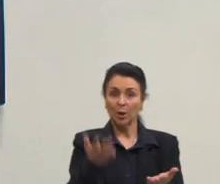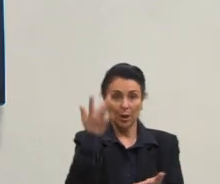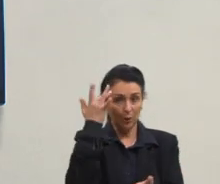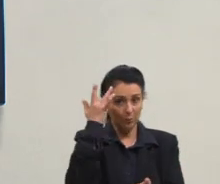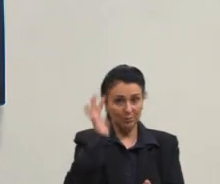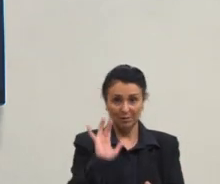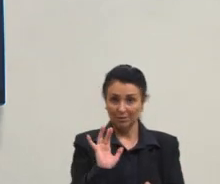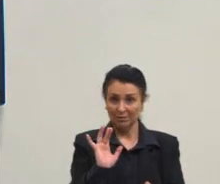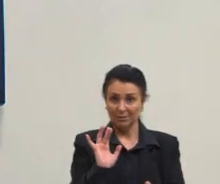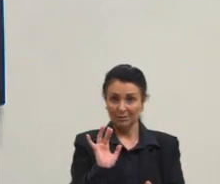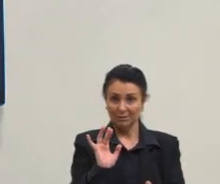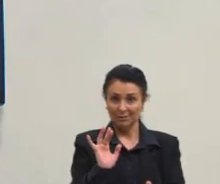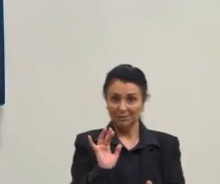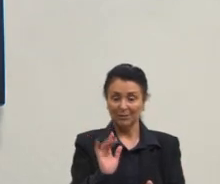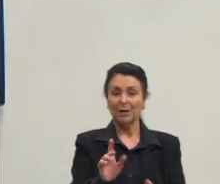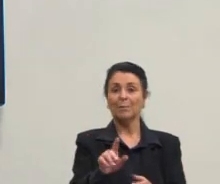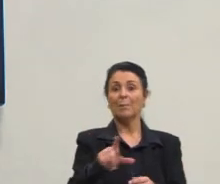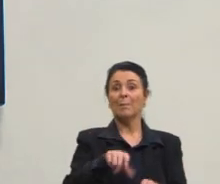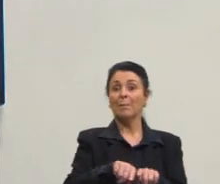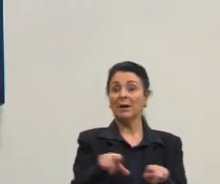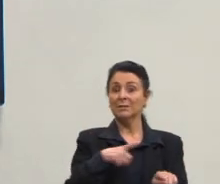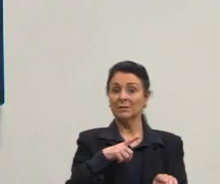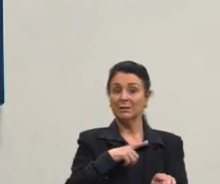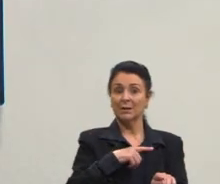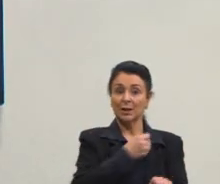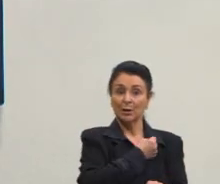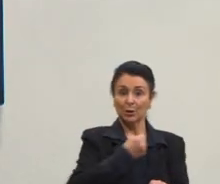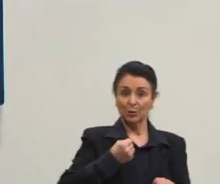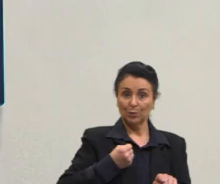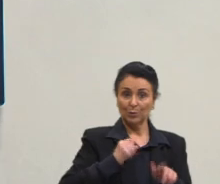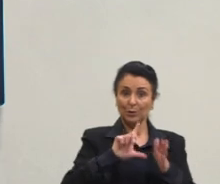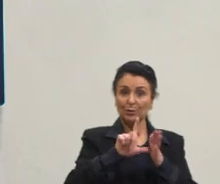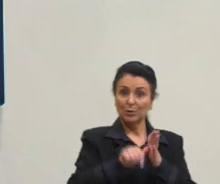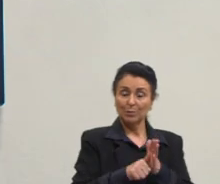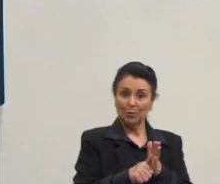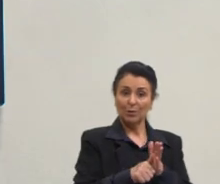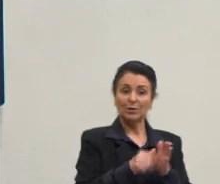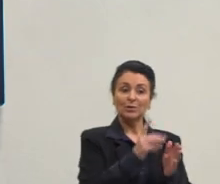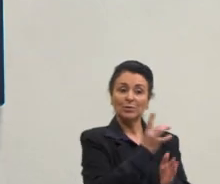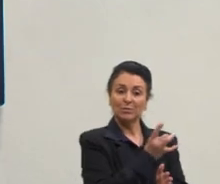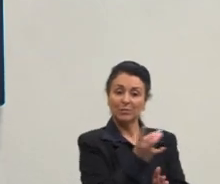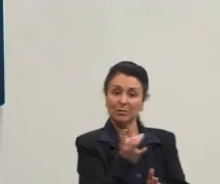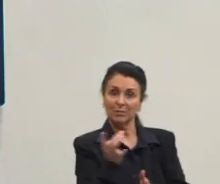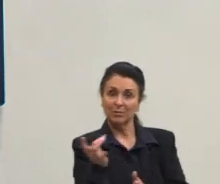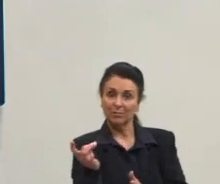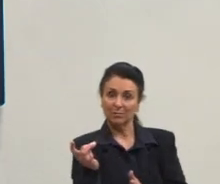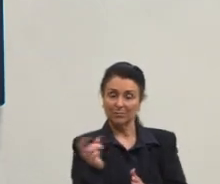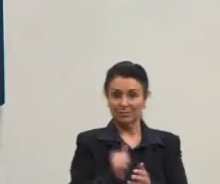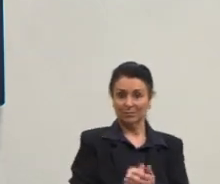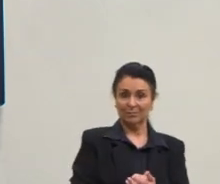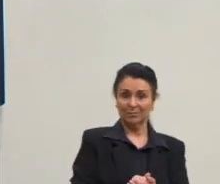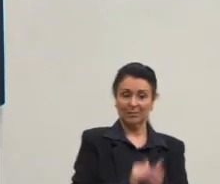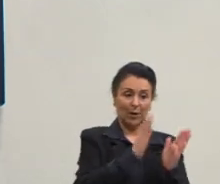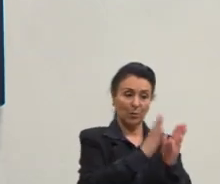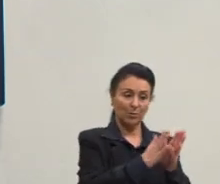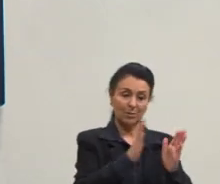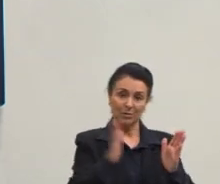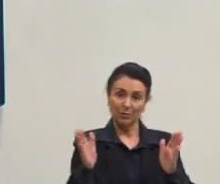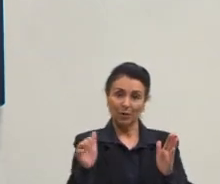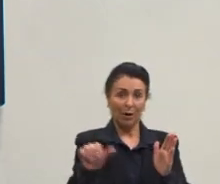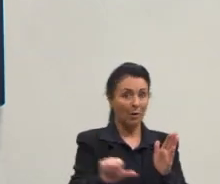só adicionei um a cada termo para poder determinar Então o que é consecutiva o primeiro e